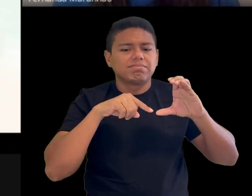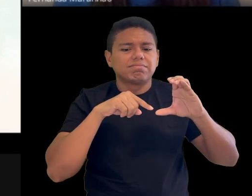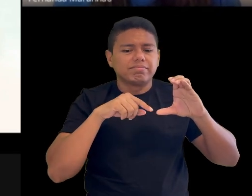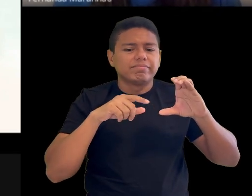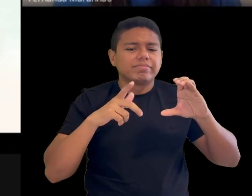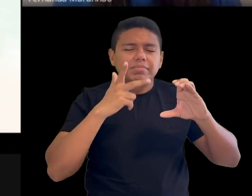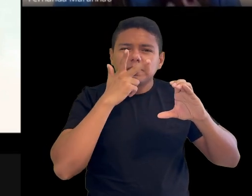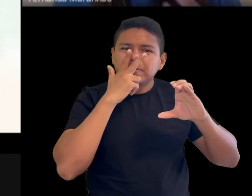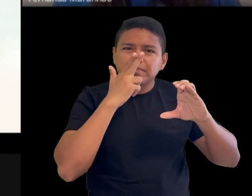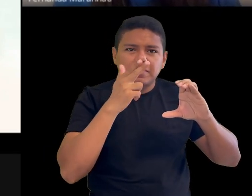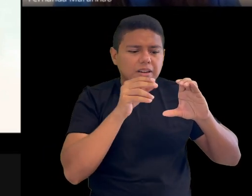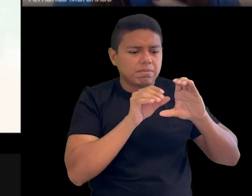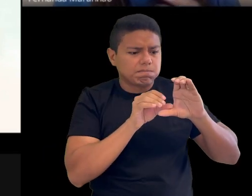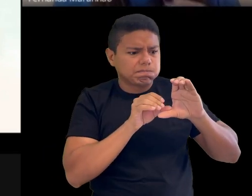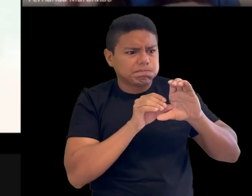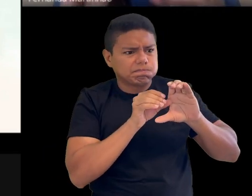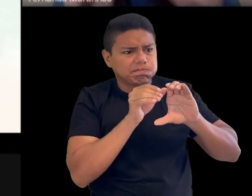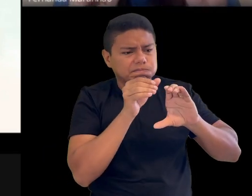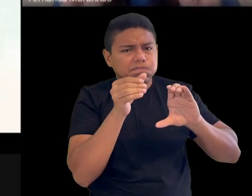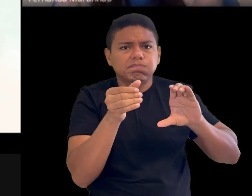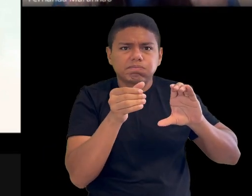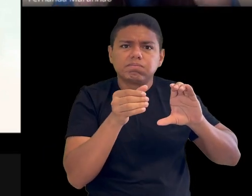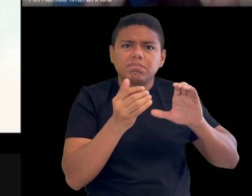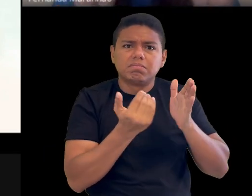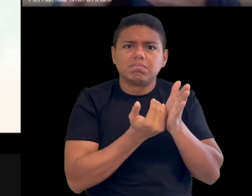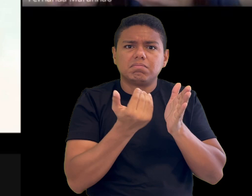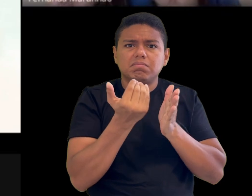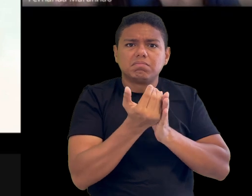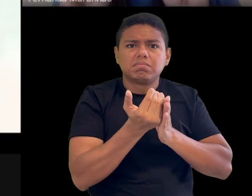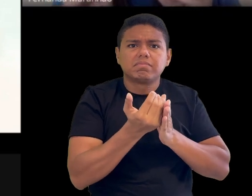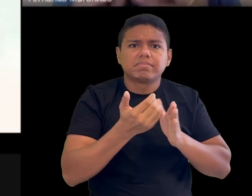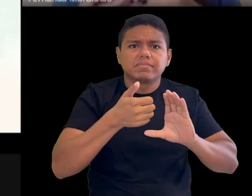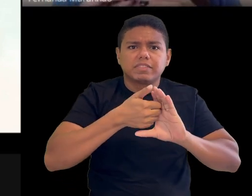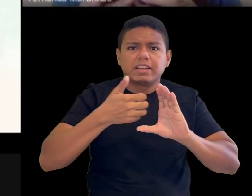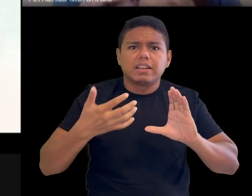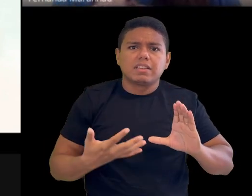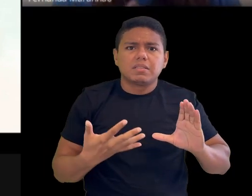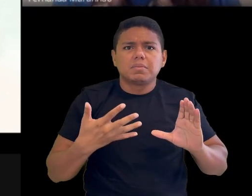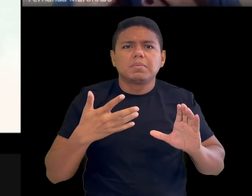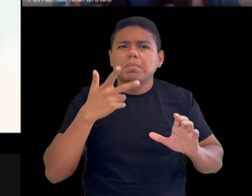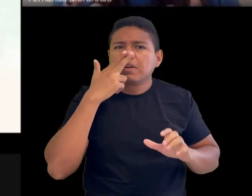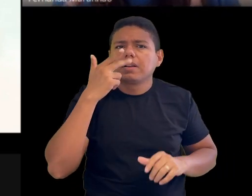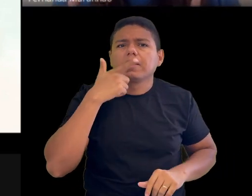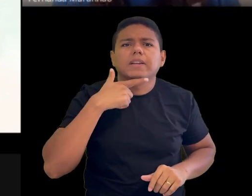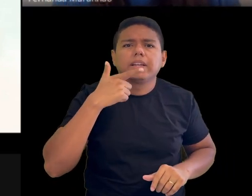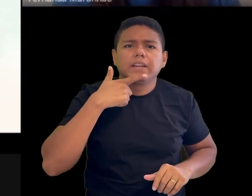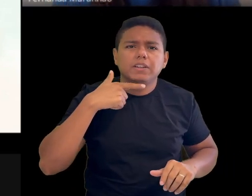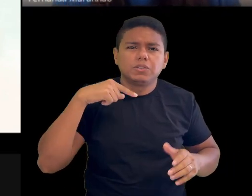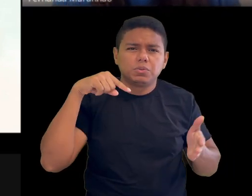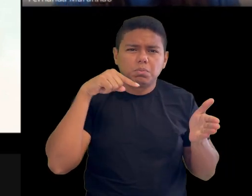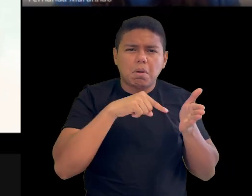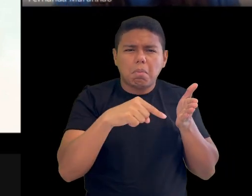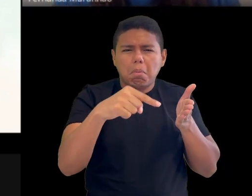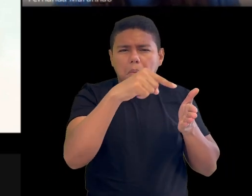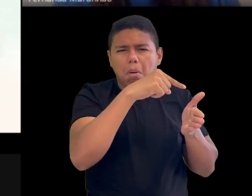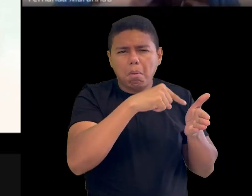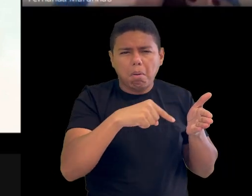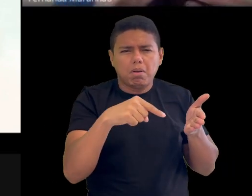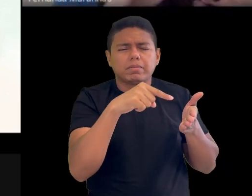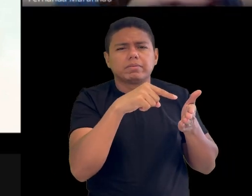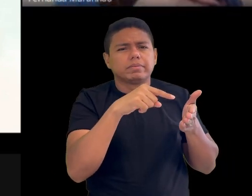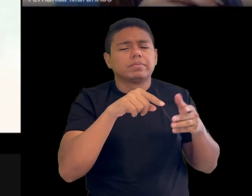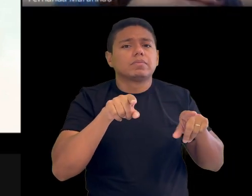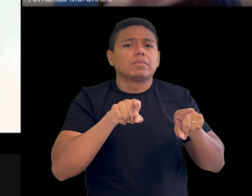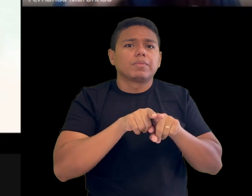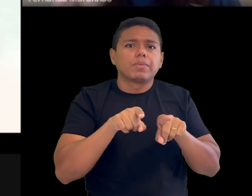são normais, e dá esse aspecto parecendo um queijo cheio de furos. A perda da zona de sonolucência retroplacentária,